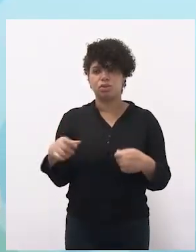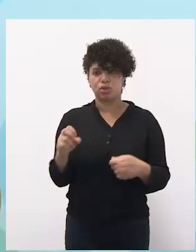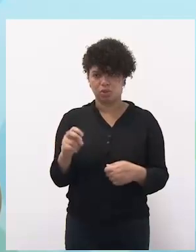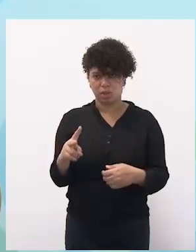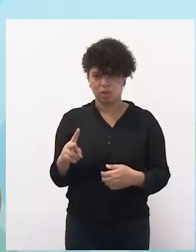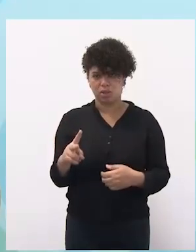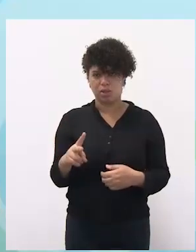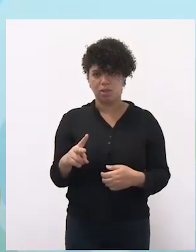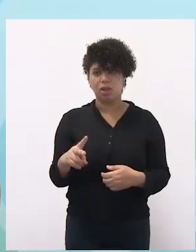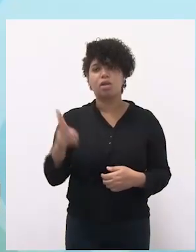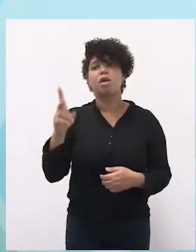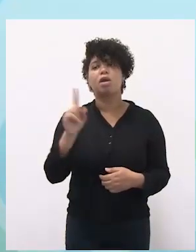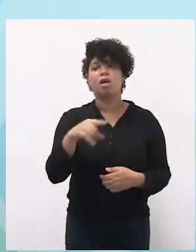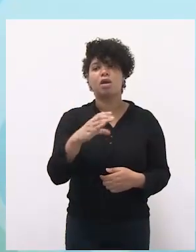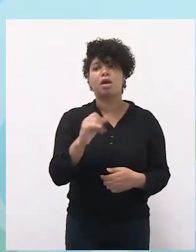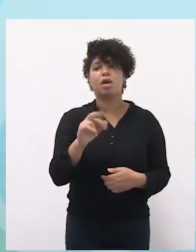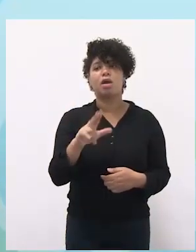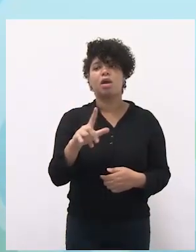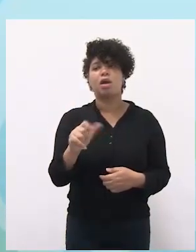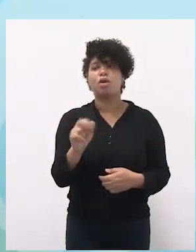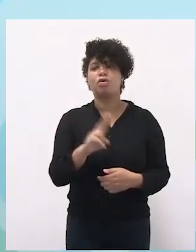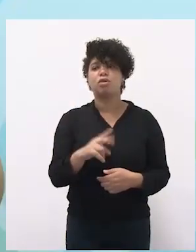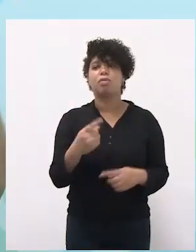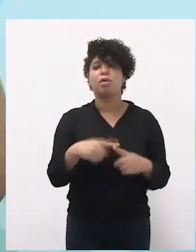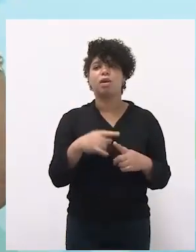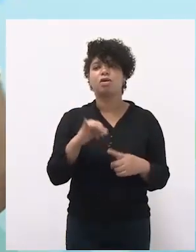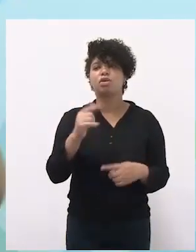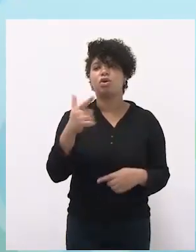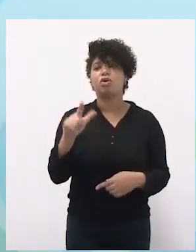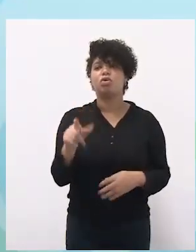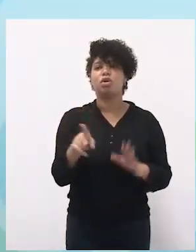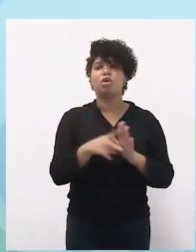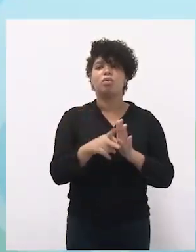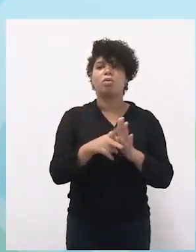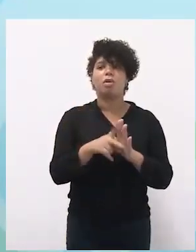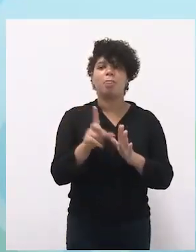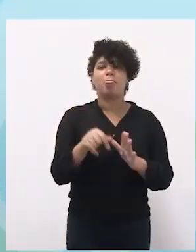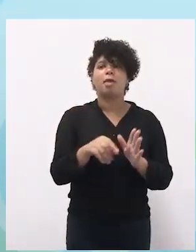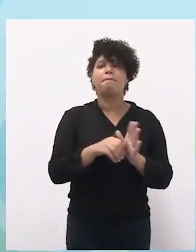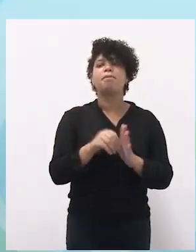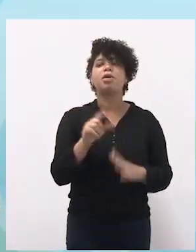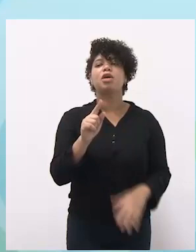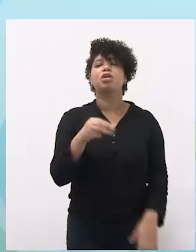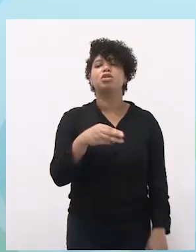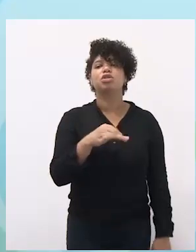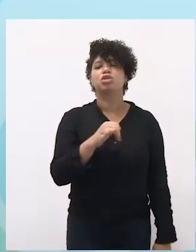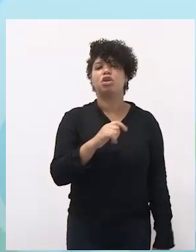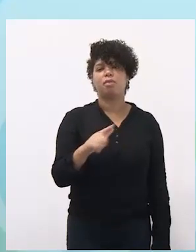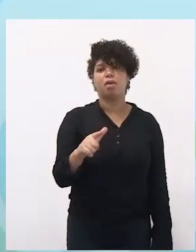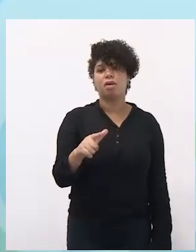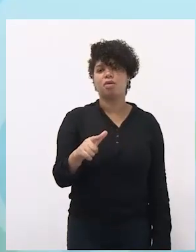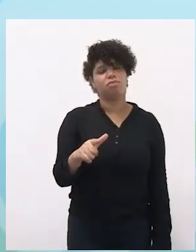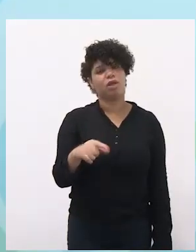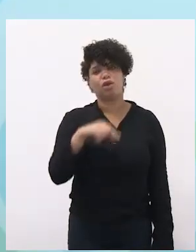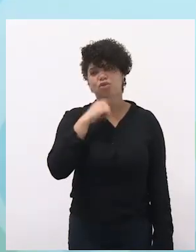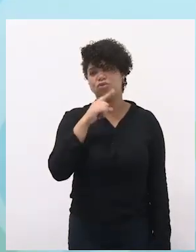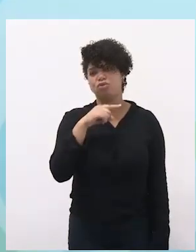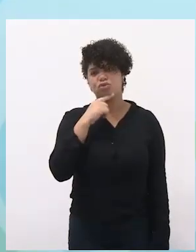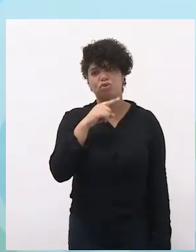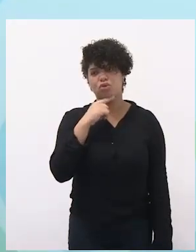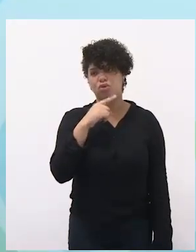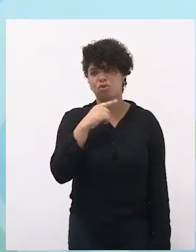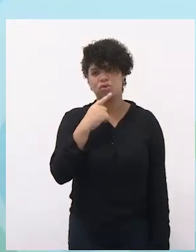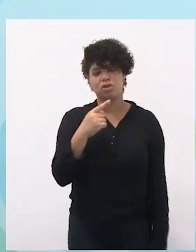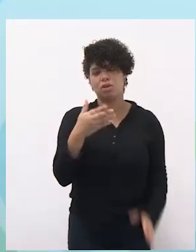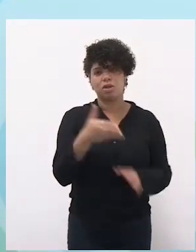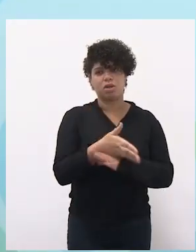Que é aquilo que a Carla falou. Se você usar uma conta do Gmail, que não é institucional, você não vai conseguir